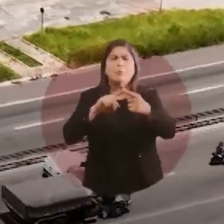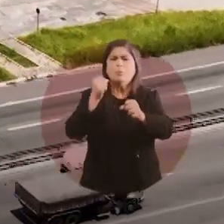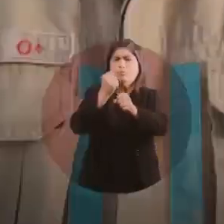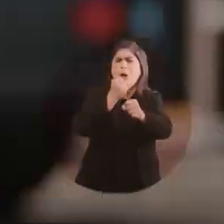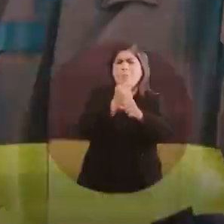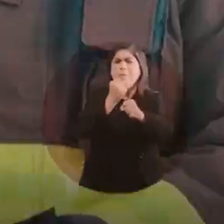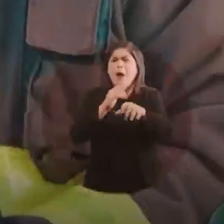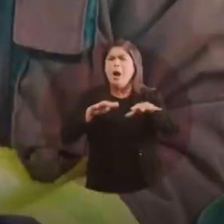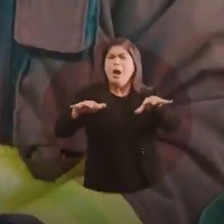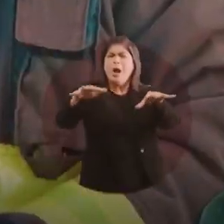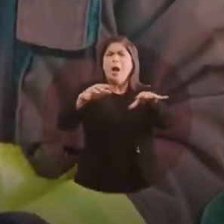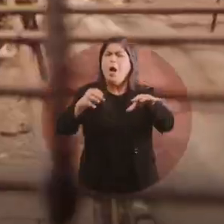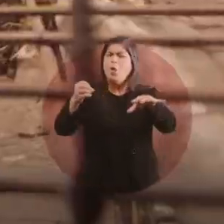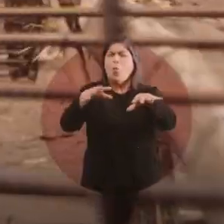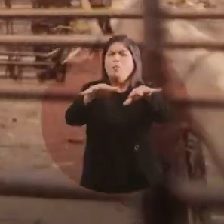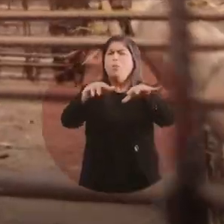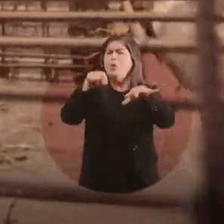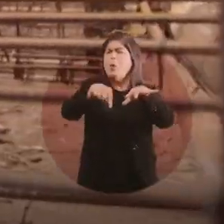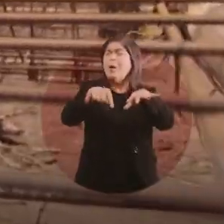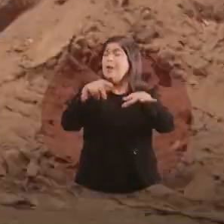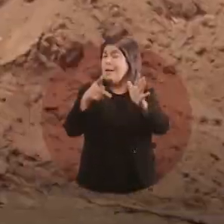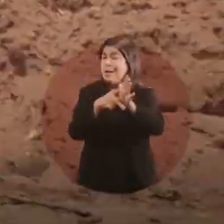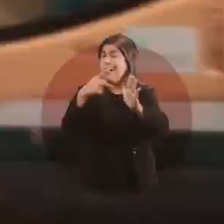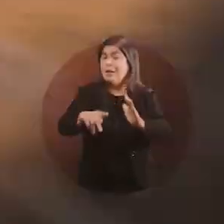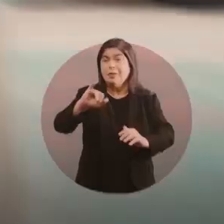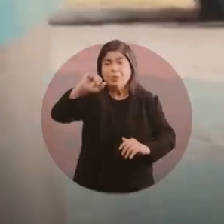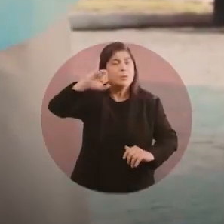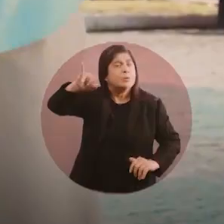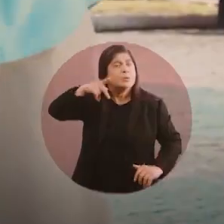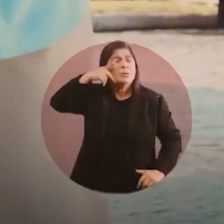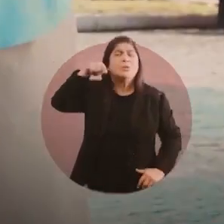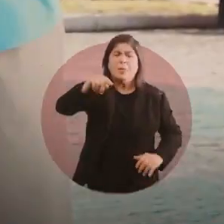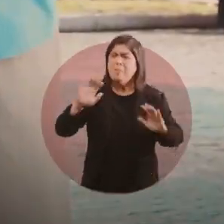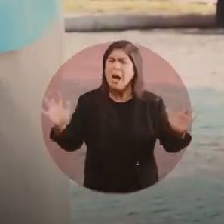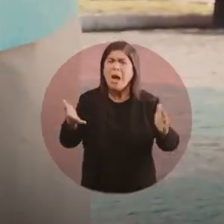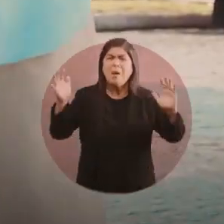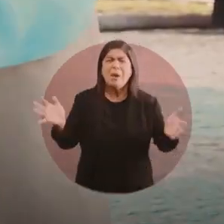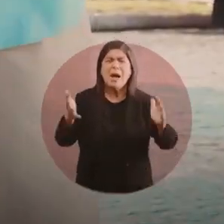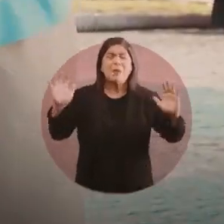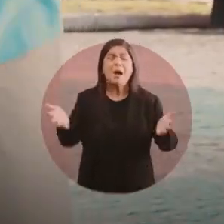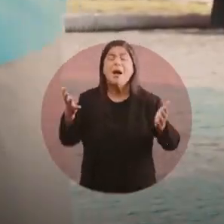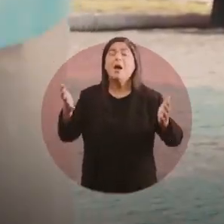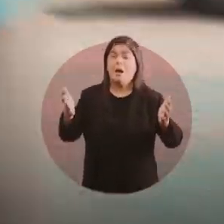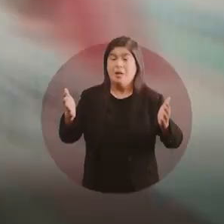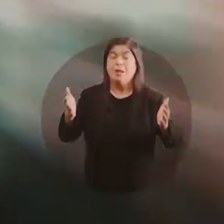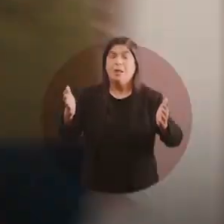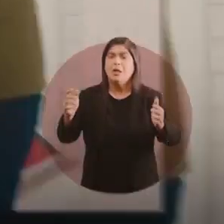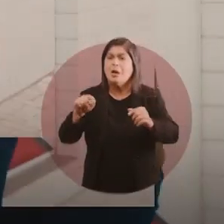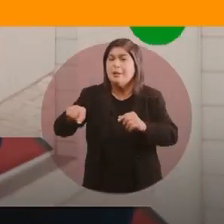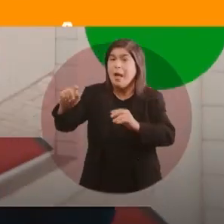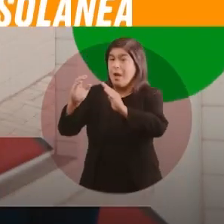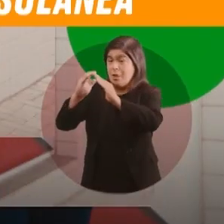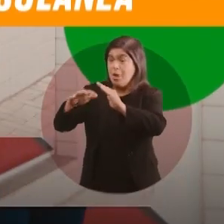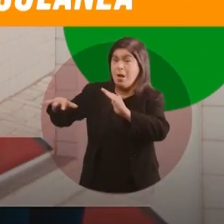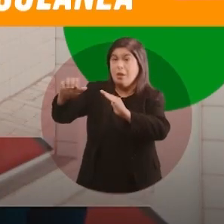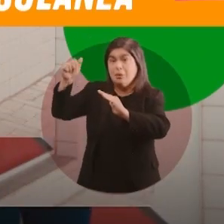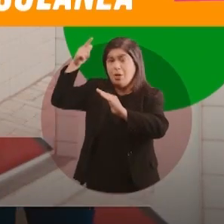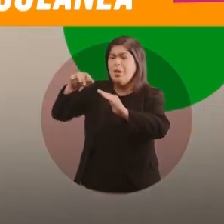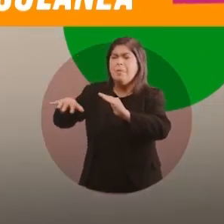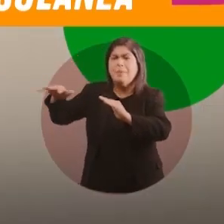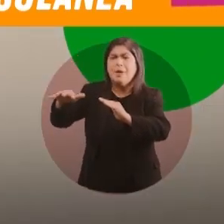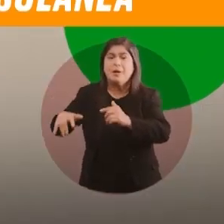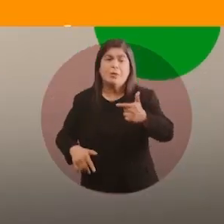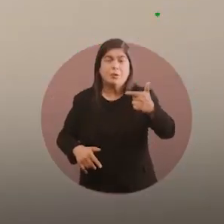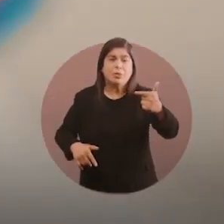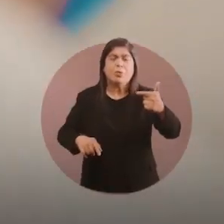centro de treinamentos dos bombeiros começou a ser construído em João Pessoa. Vai, Paraíba, vai, vai, Paraíba! um equipamento entregue em Solânea,